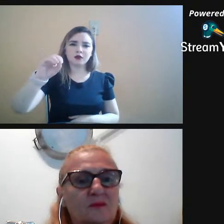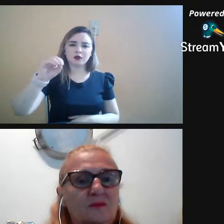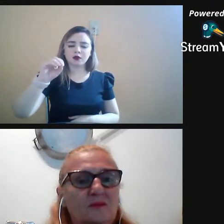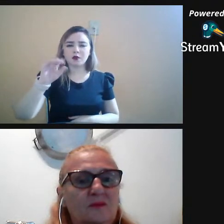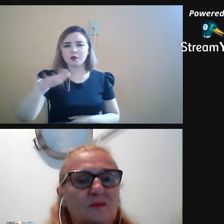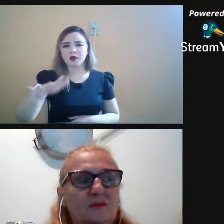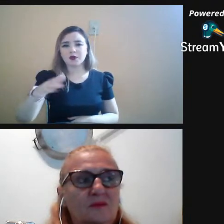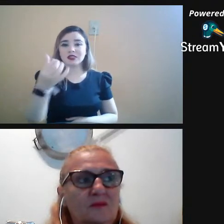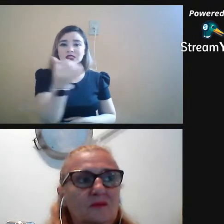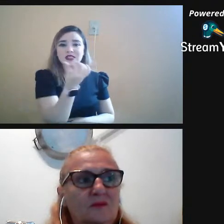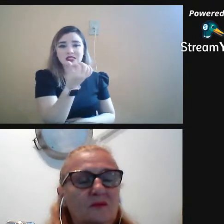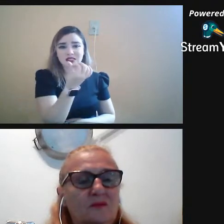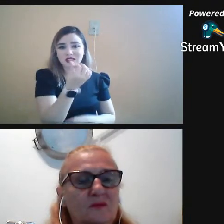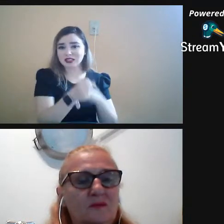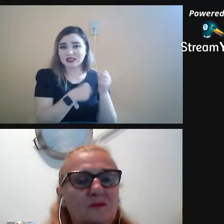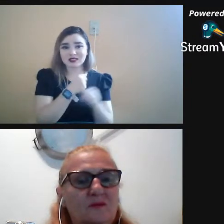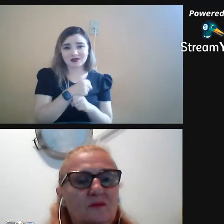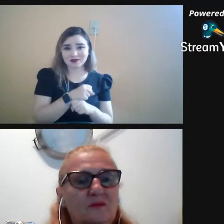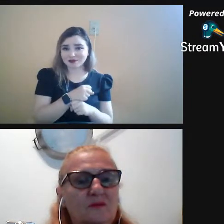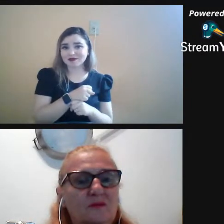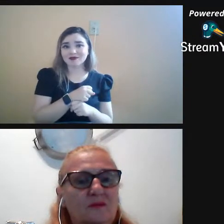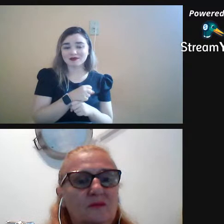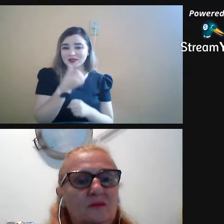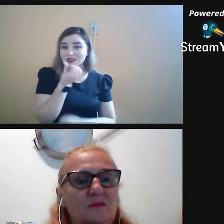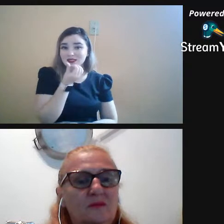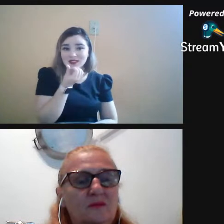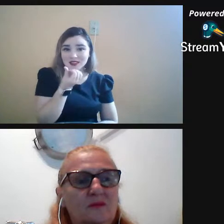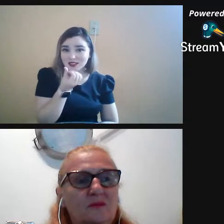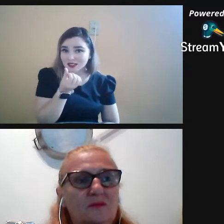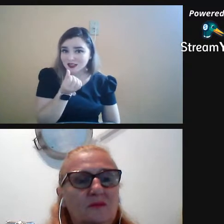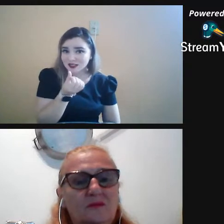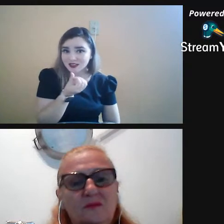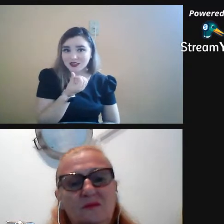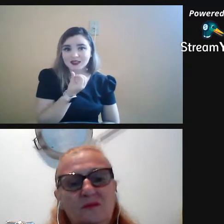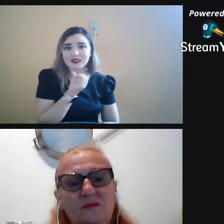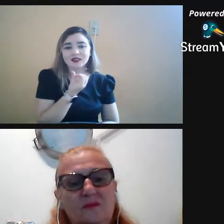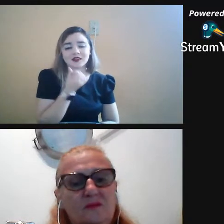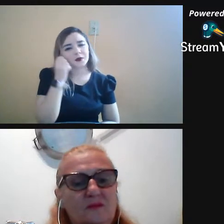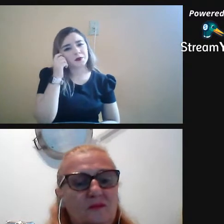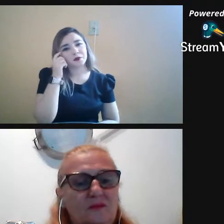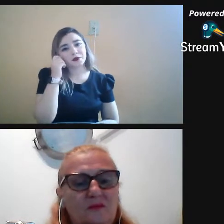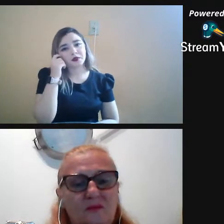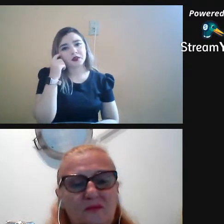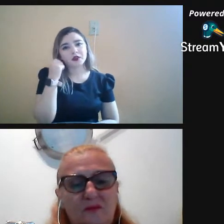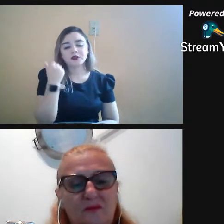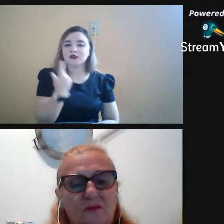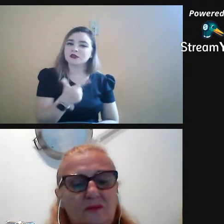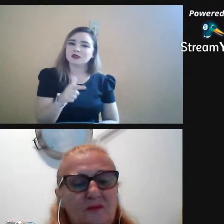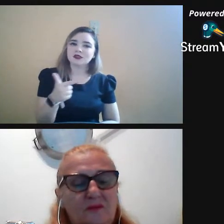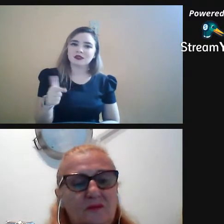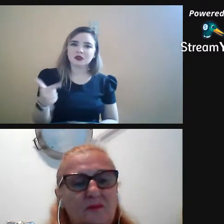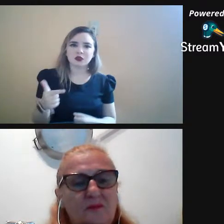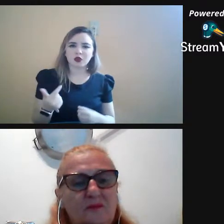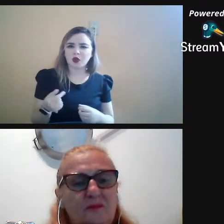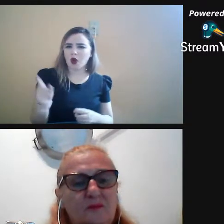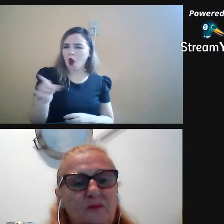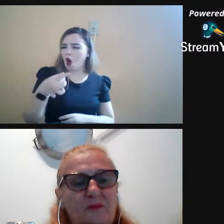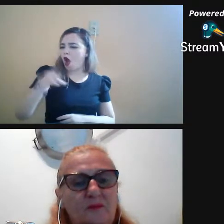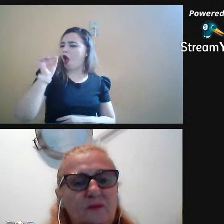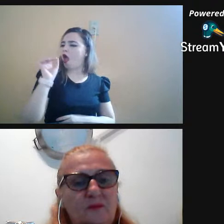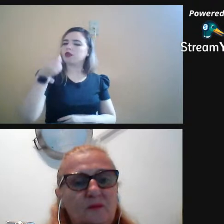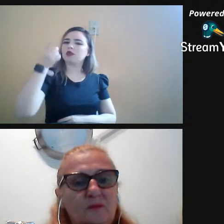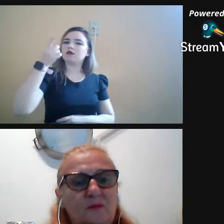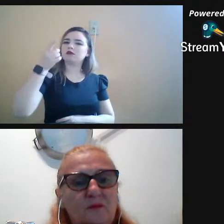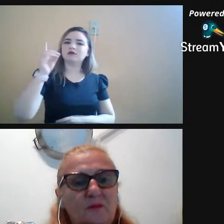o mesmo tamanho, o mesmo porte, em 6 anos. Não existe mágica. Ele tira